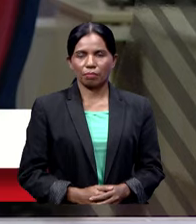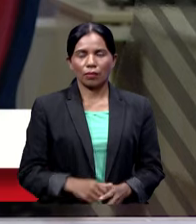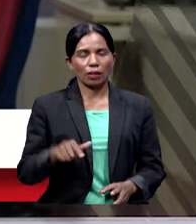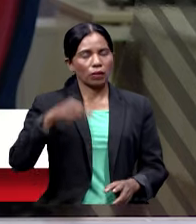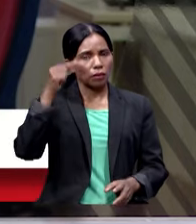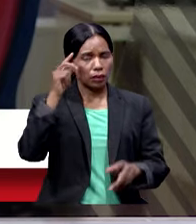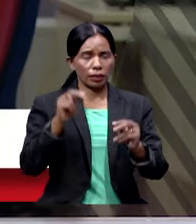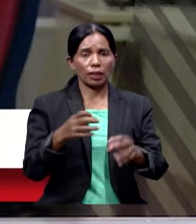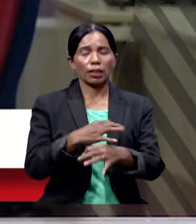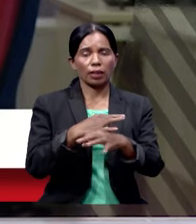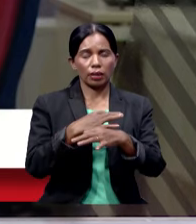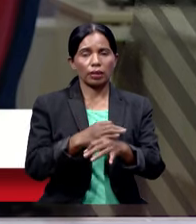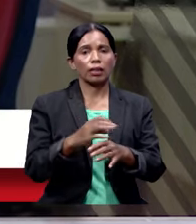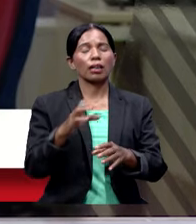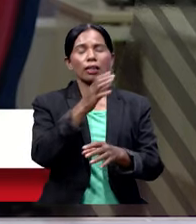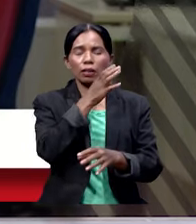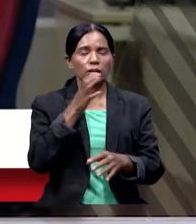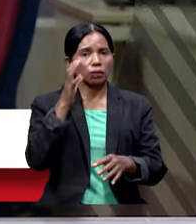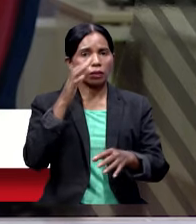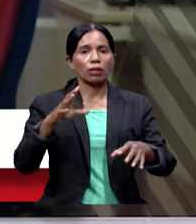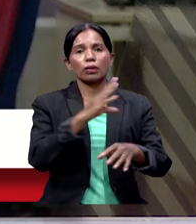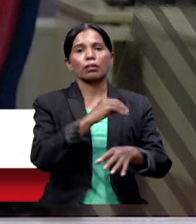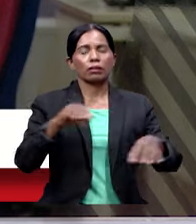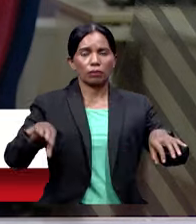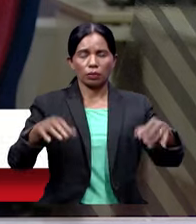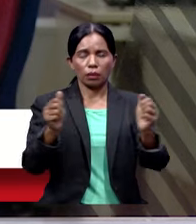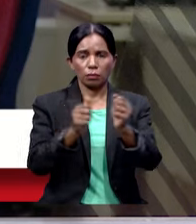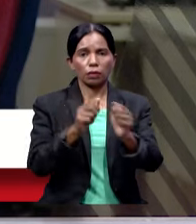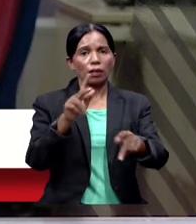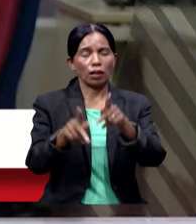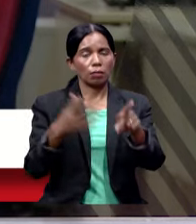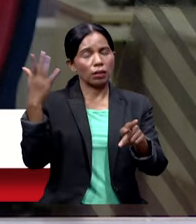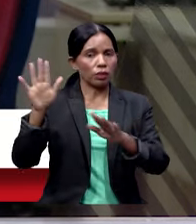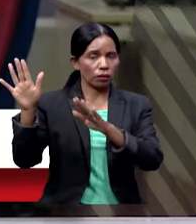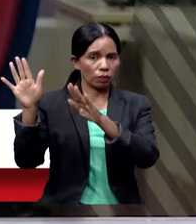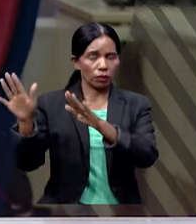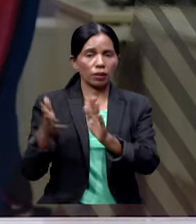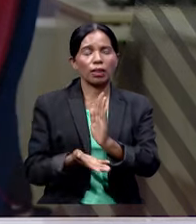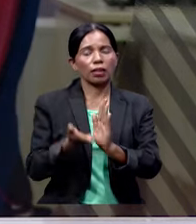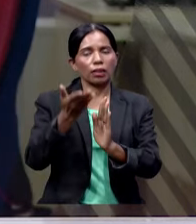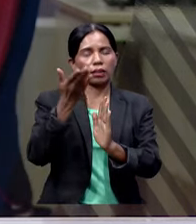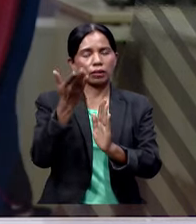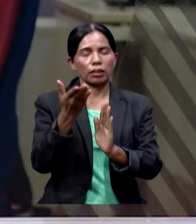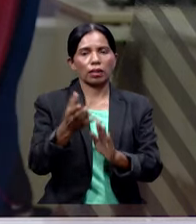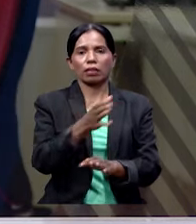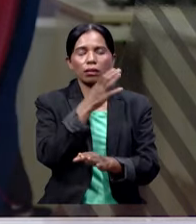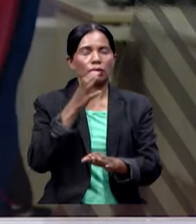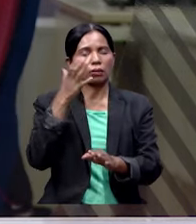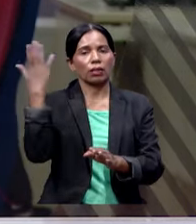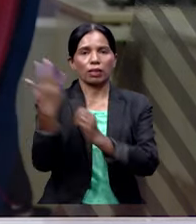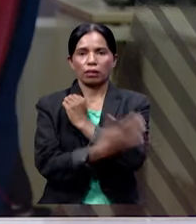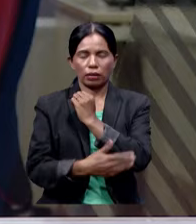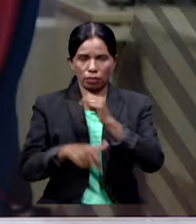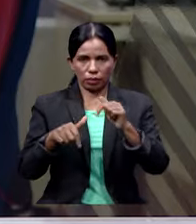governo tem que reagir ao setor agricultura no serviço a muito com o povo e a base, onde a produção agrícola e a relaram.